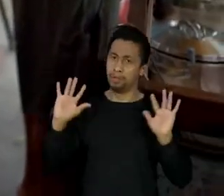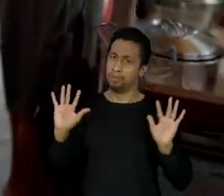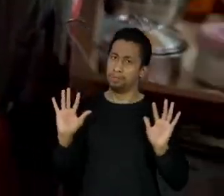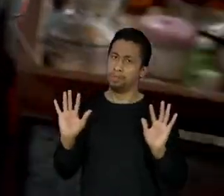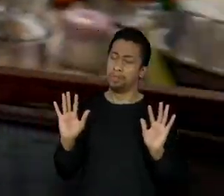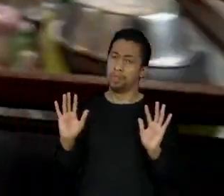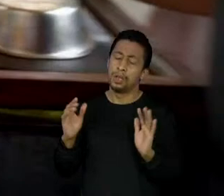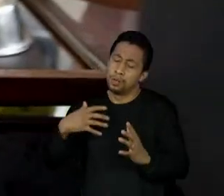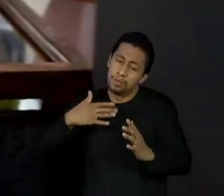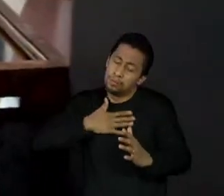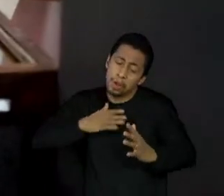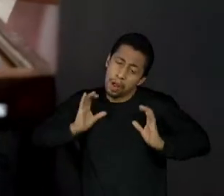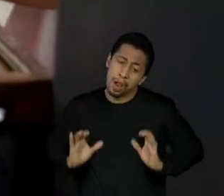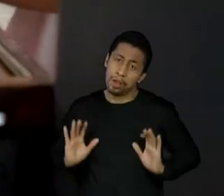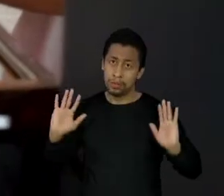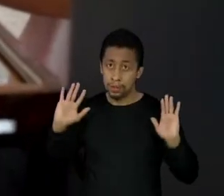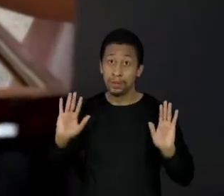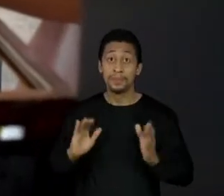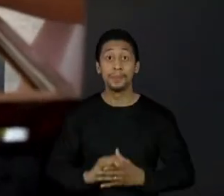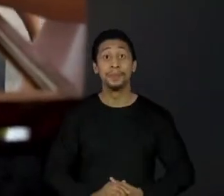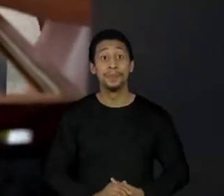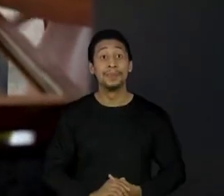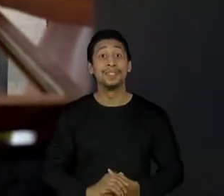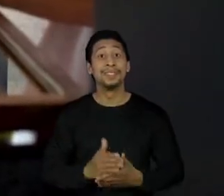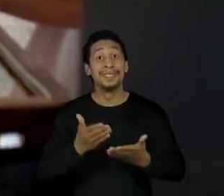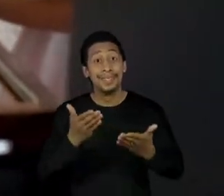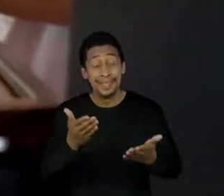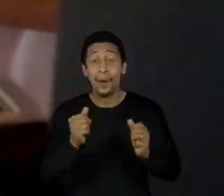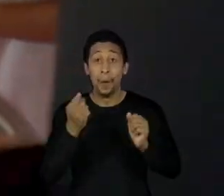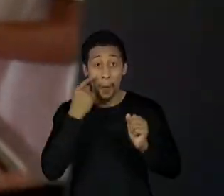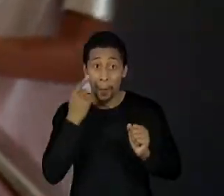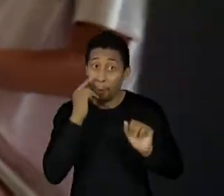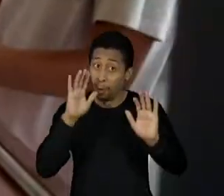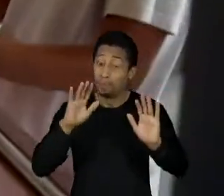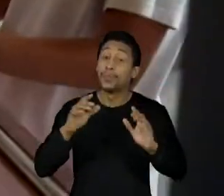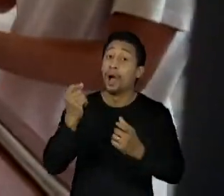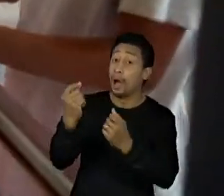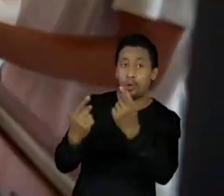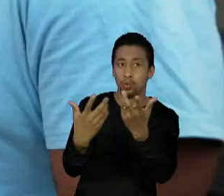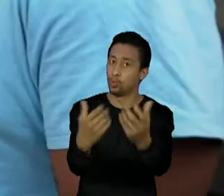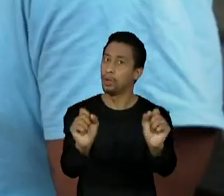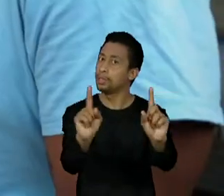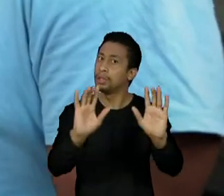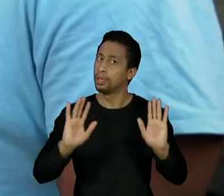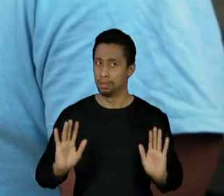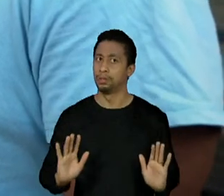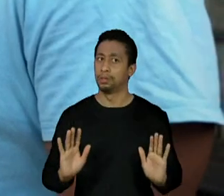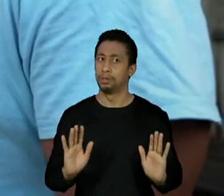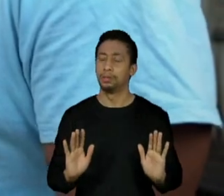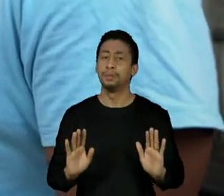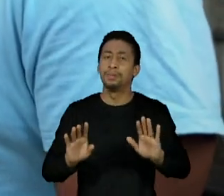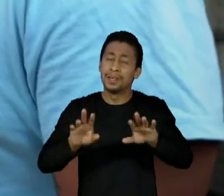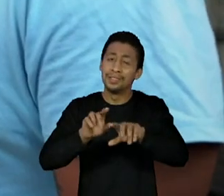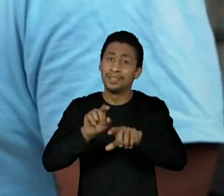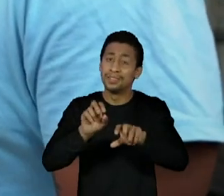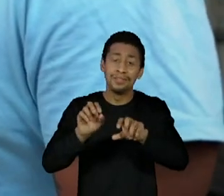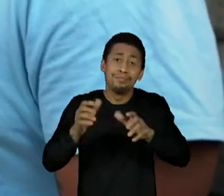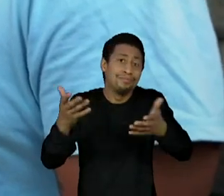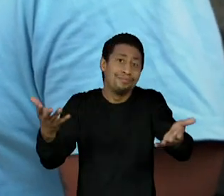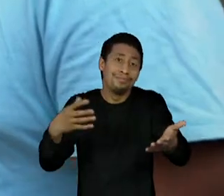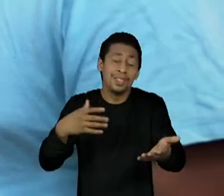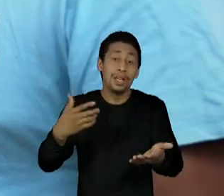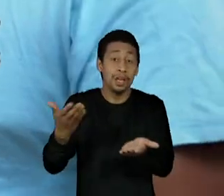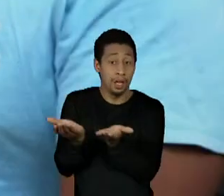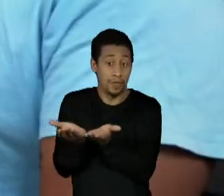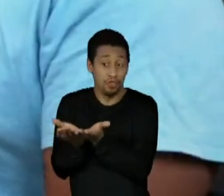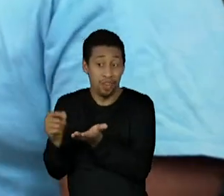nossa ética também. A gente, o acarajé da Alice aqui, o da Alice, não é bem-vindo, entendeu? Não sei se é pelo fato de sermos